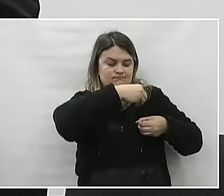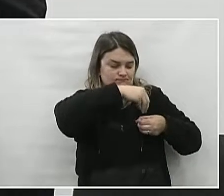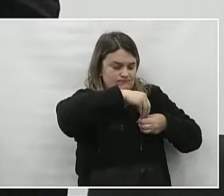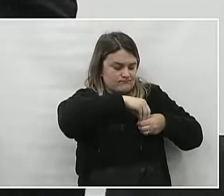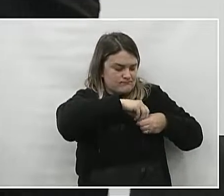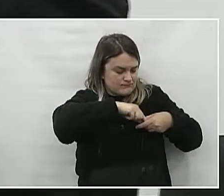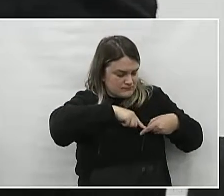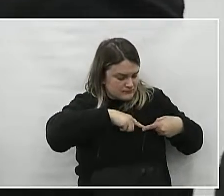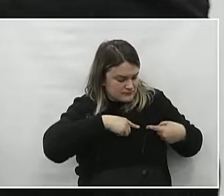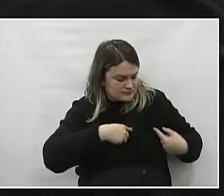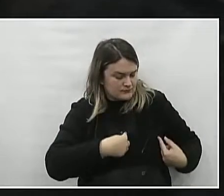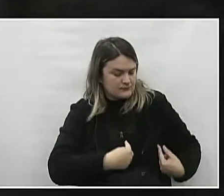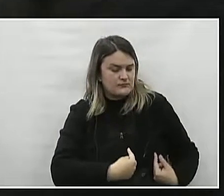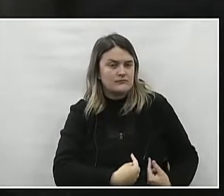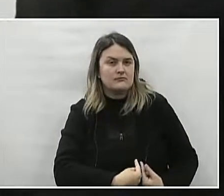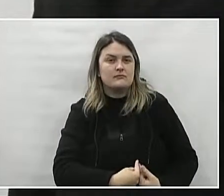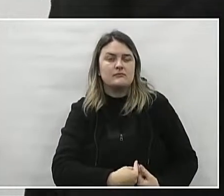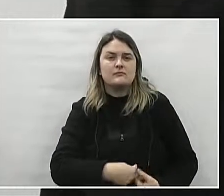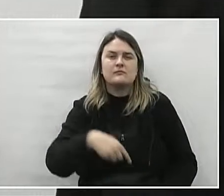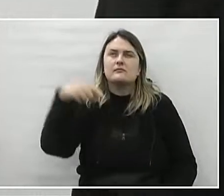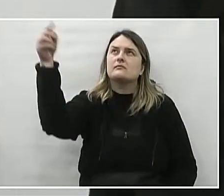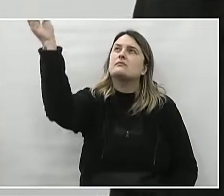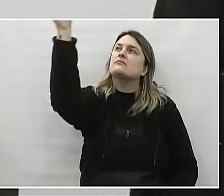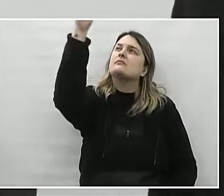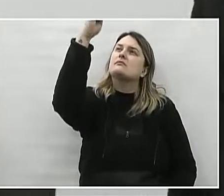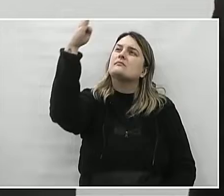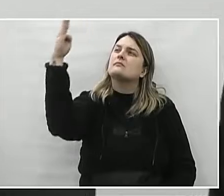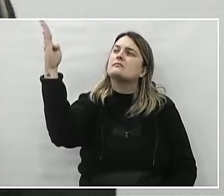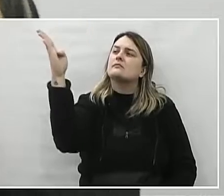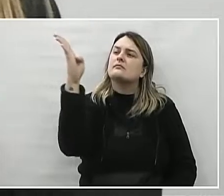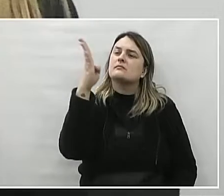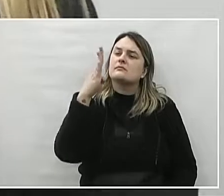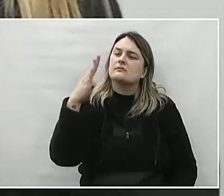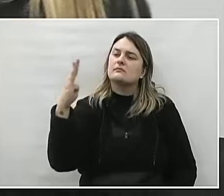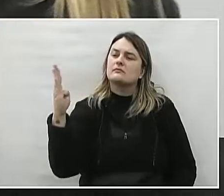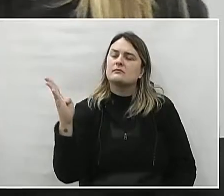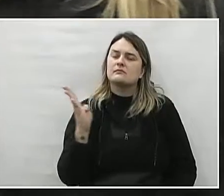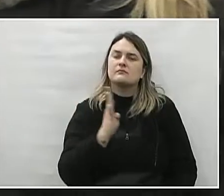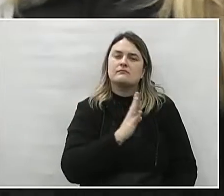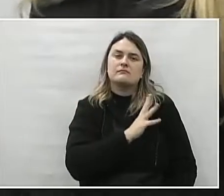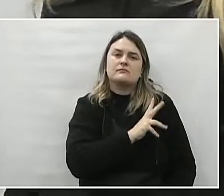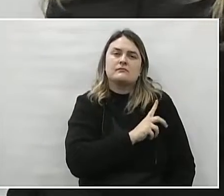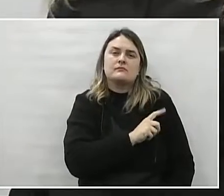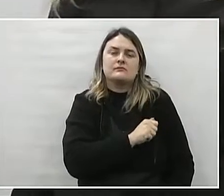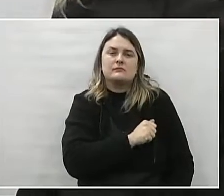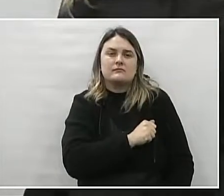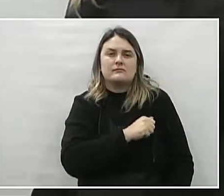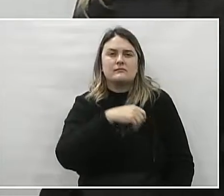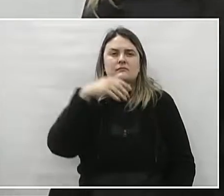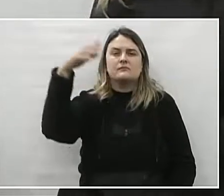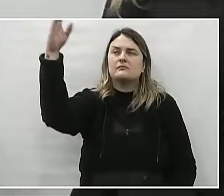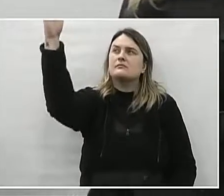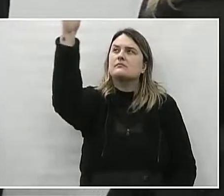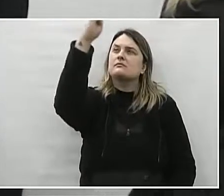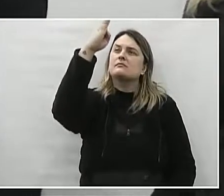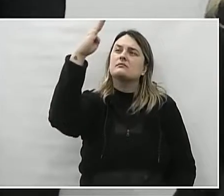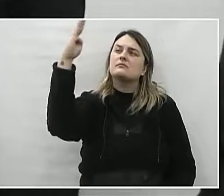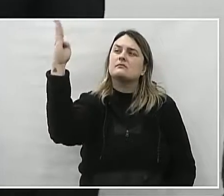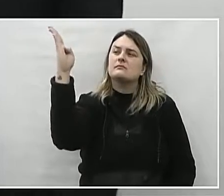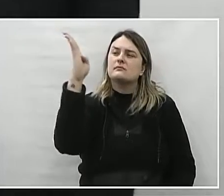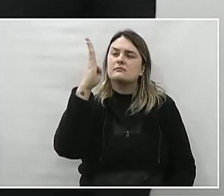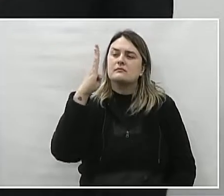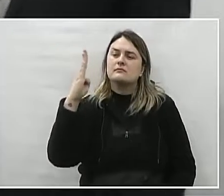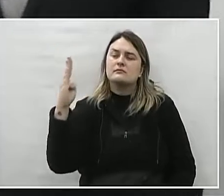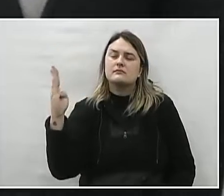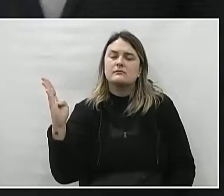mais vida. Nossa vida, no teu seio, mais amores. Ó pátria amada, cana, trata, salve e